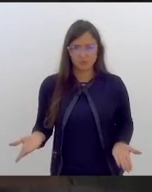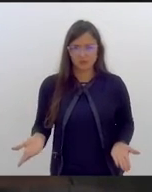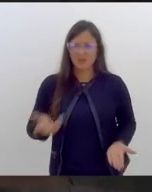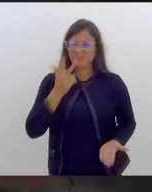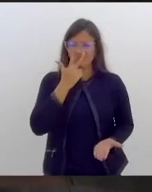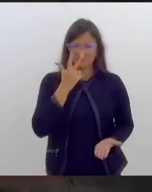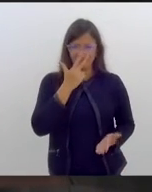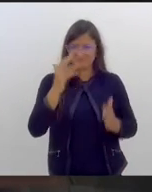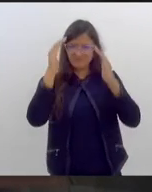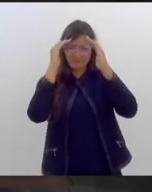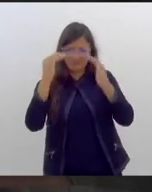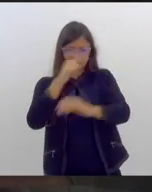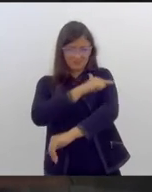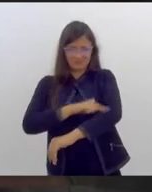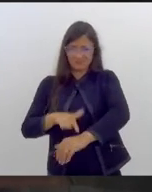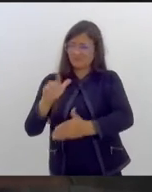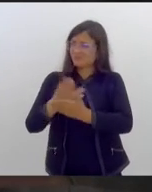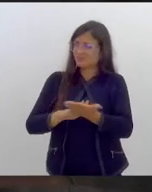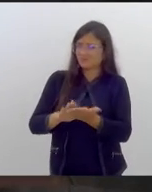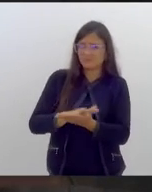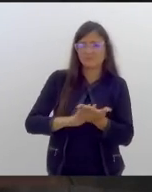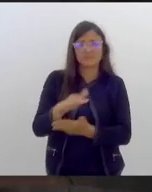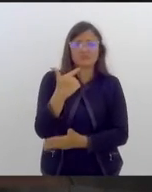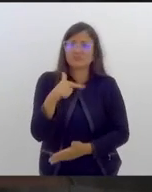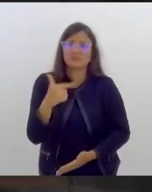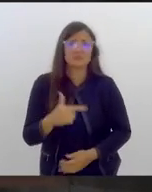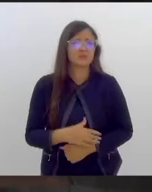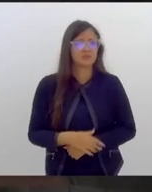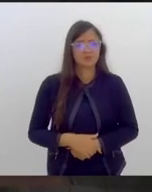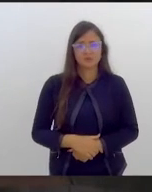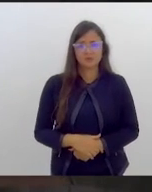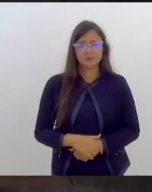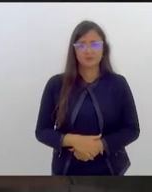desrespeitosa depreciativa absolutamente